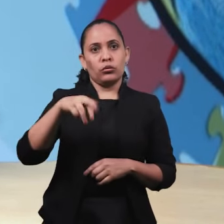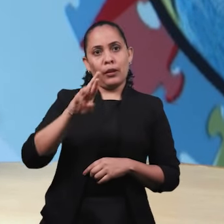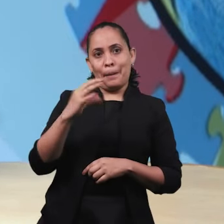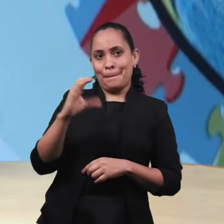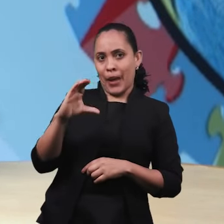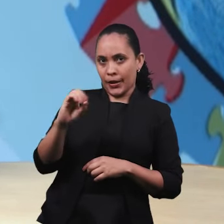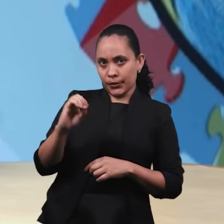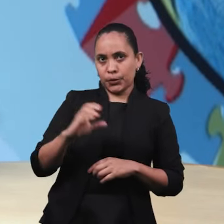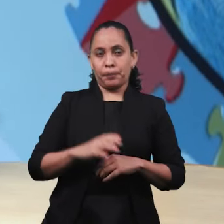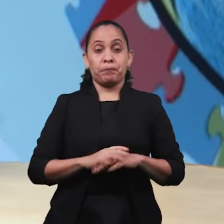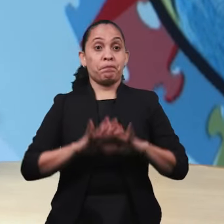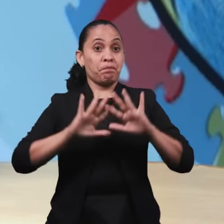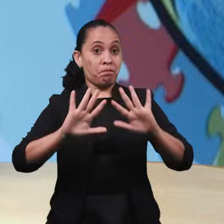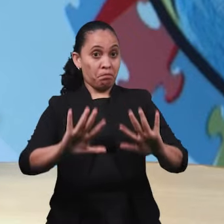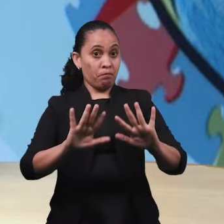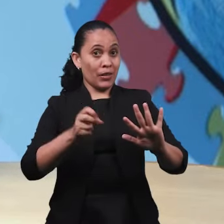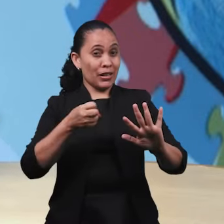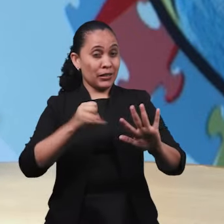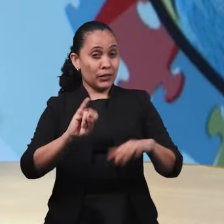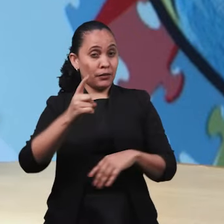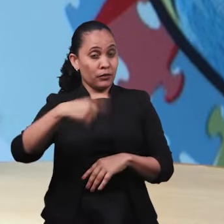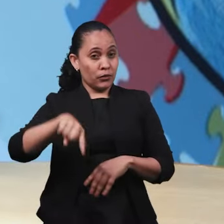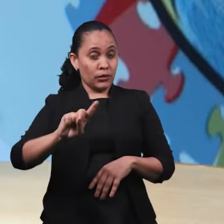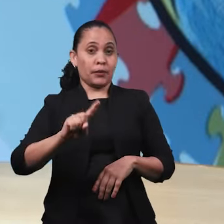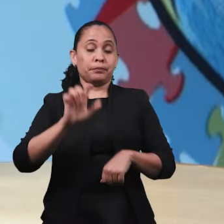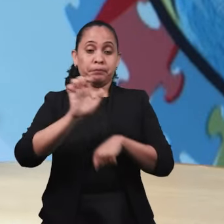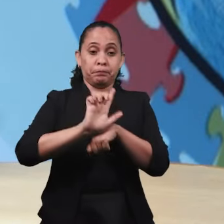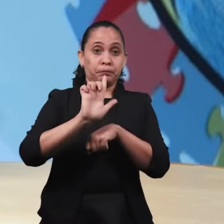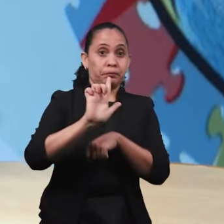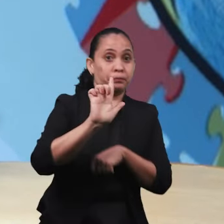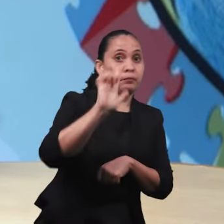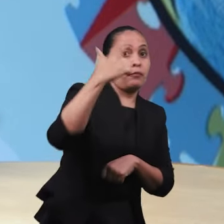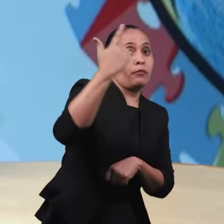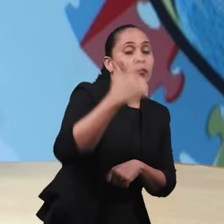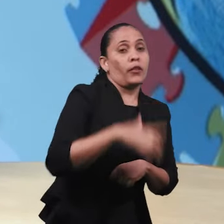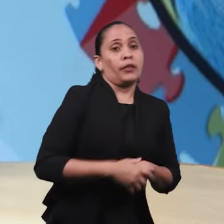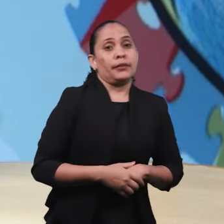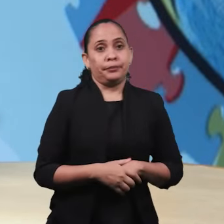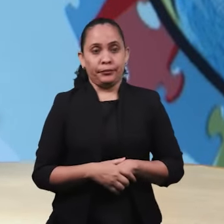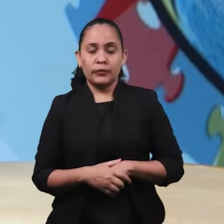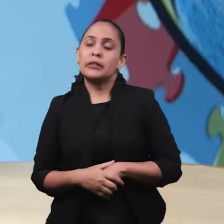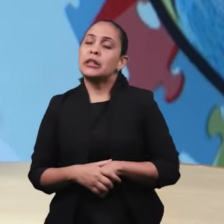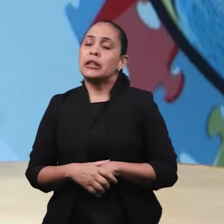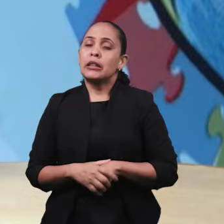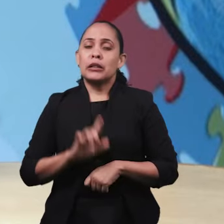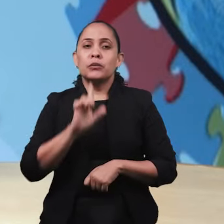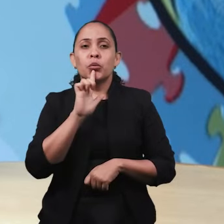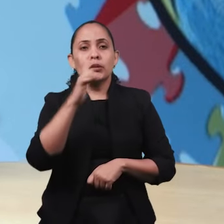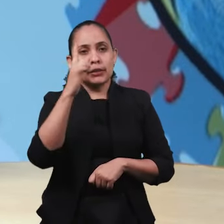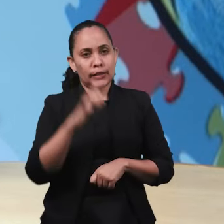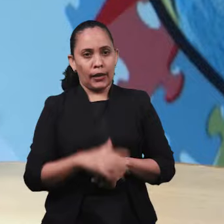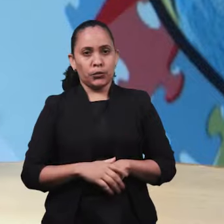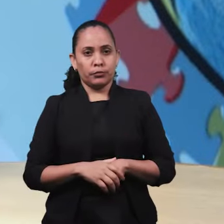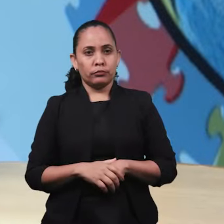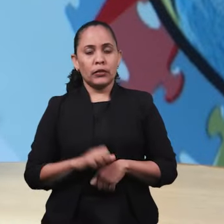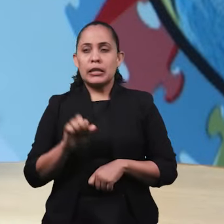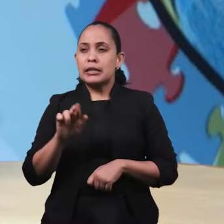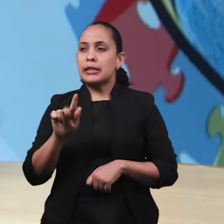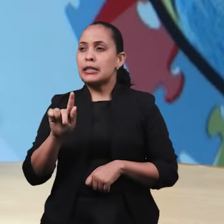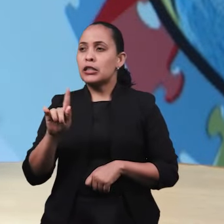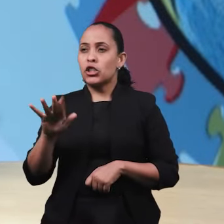em março, mas se você mora num outro estado, você mora em Sergipe, e